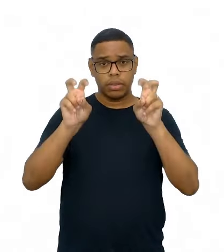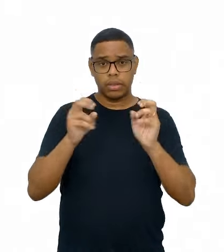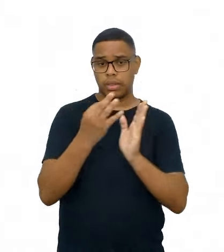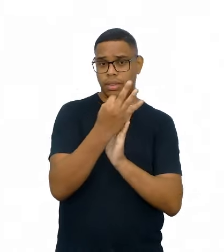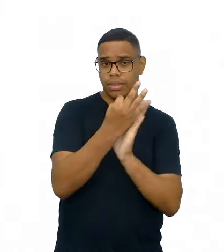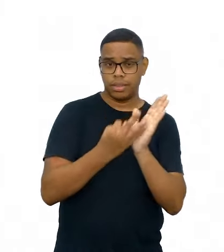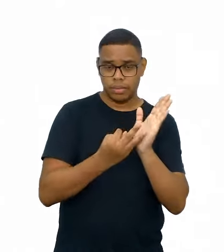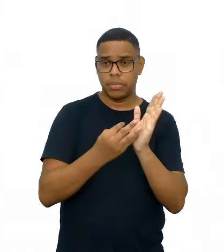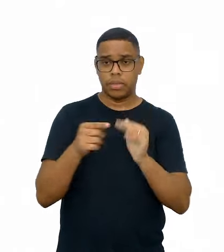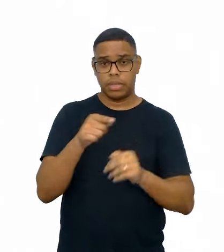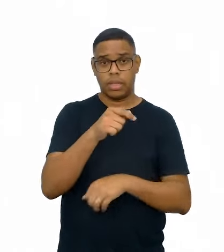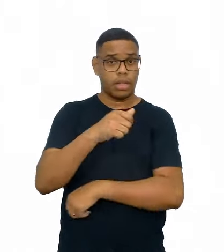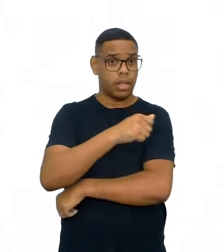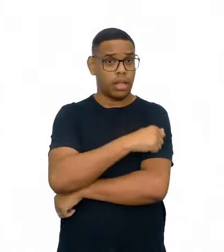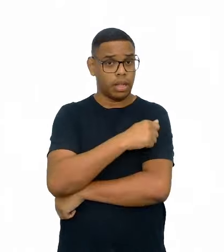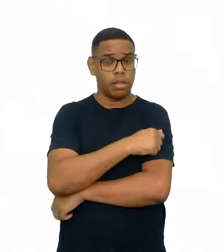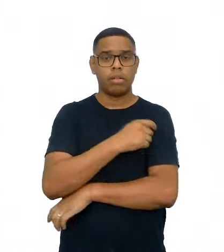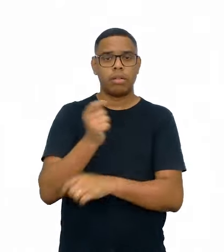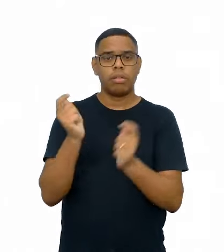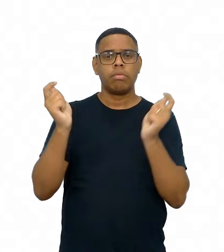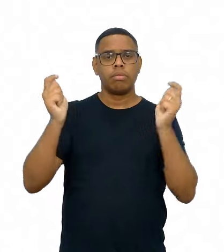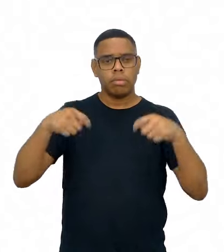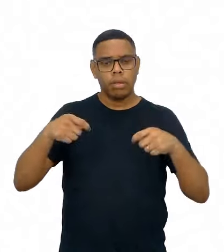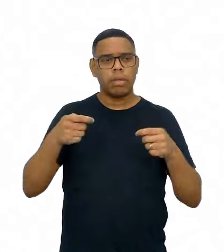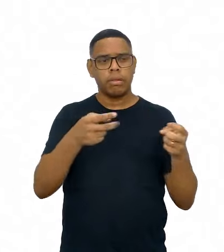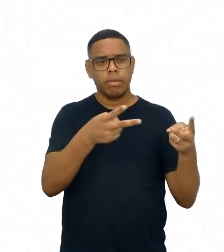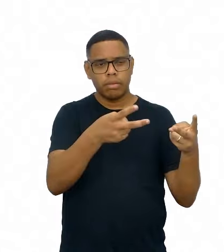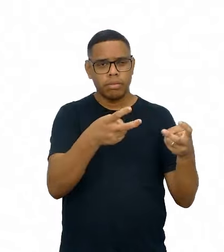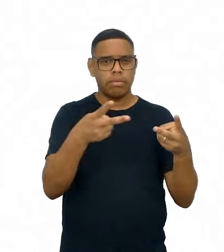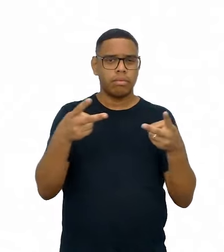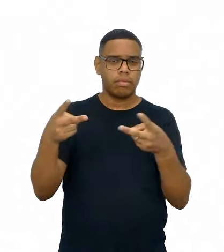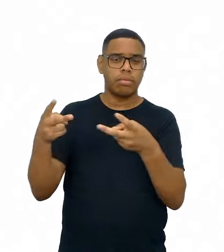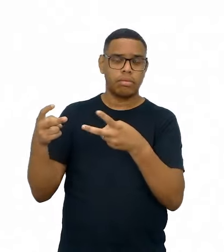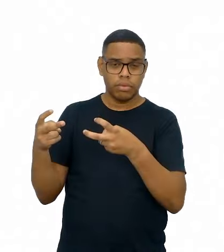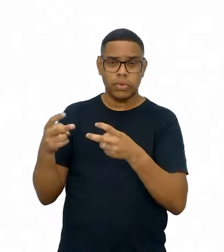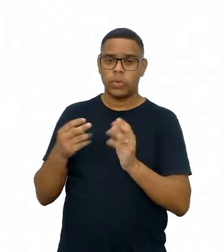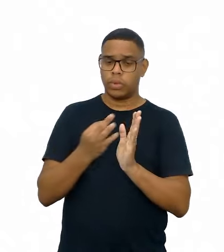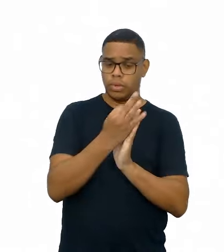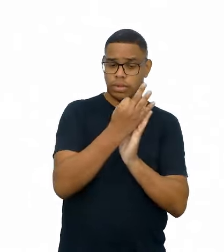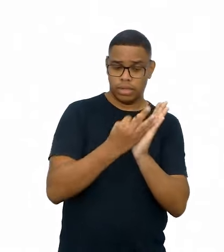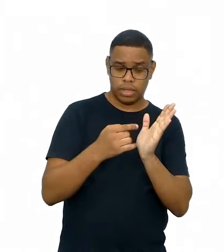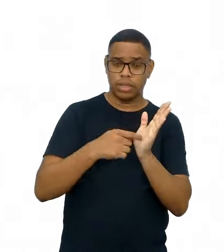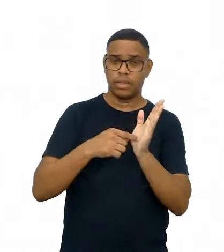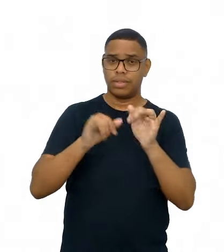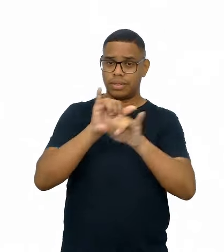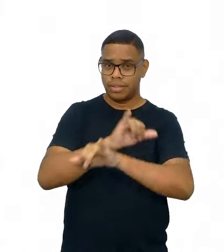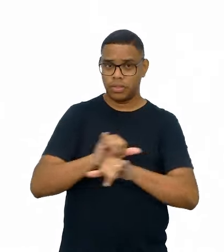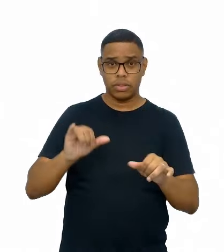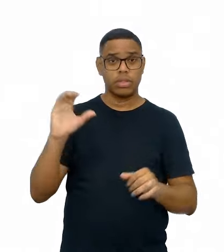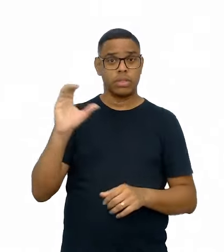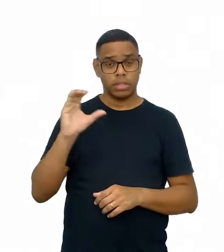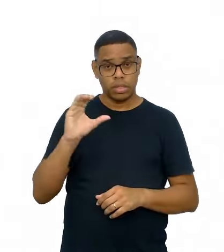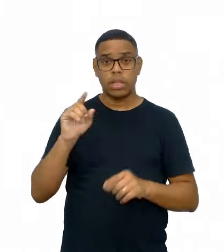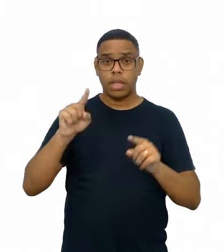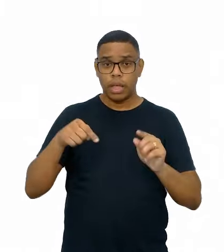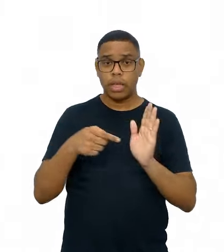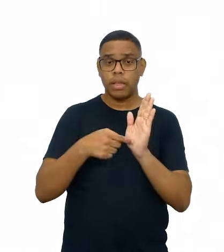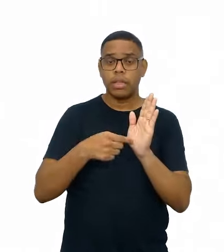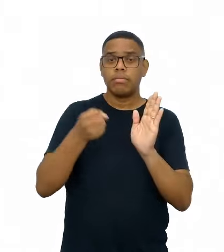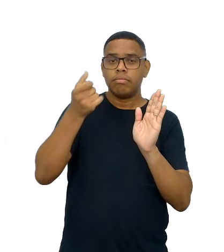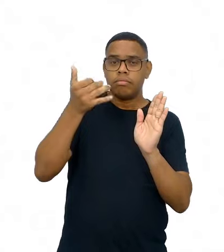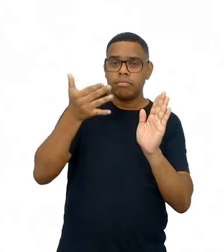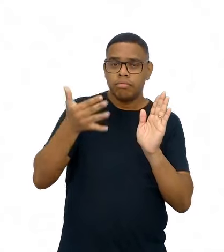divulgação científica é expositivo e utiliza um registro formal de linguagem. Seu objetivo